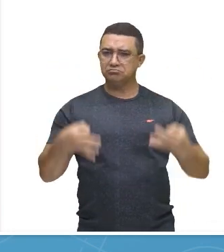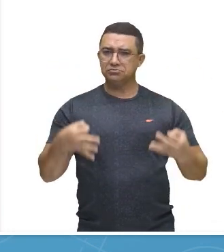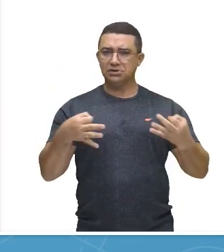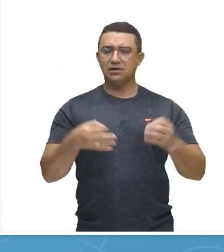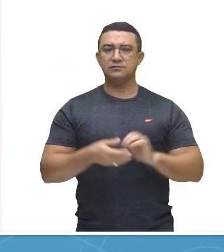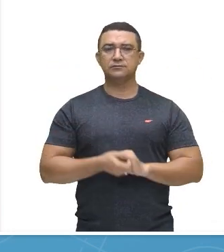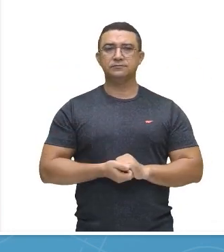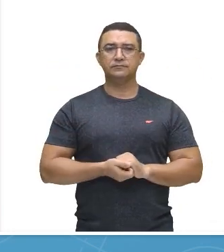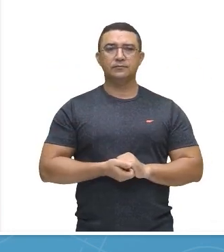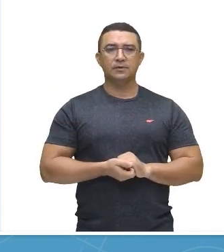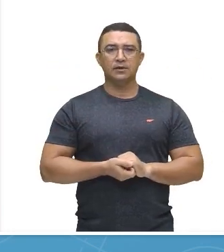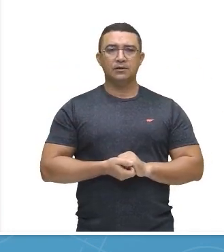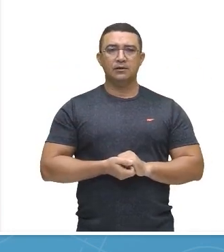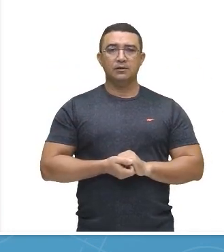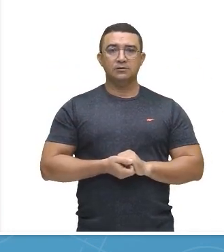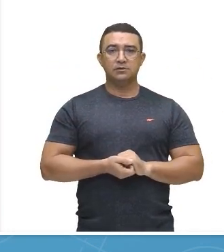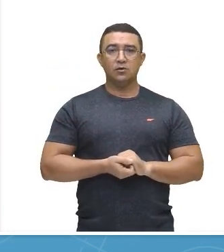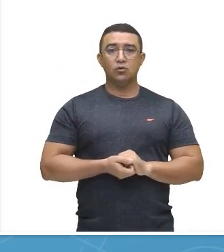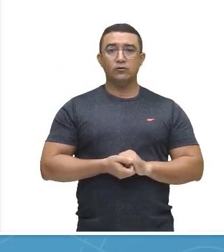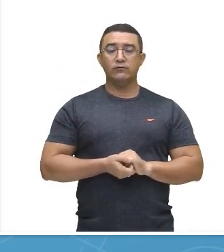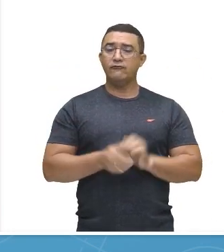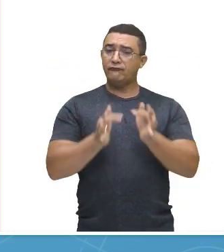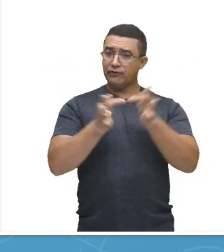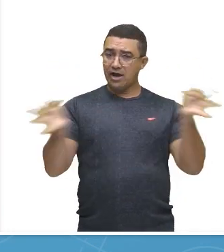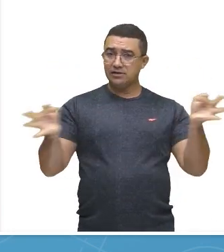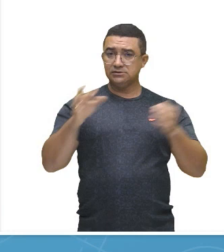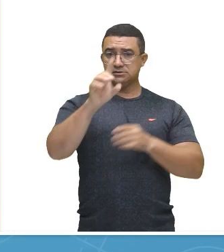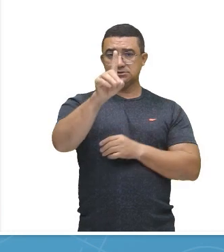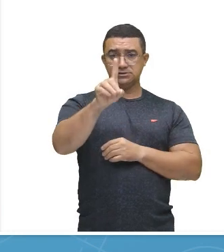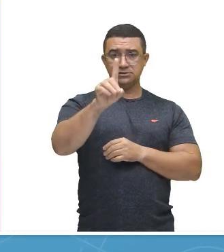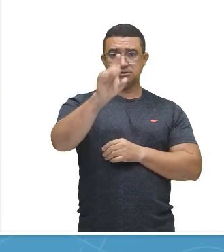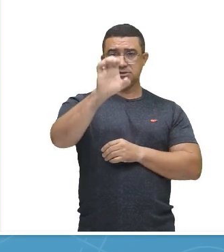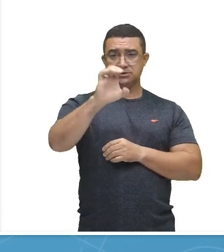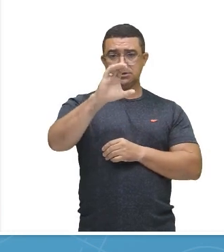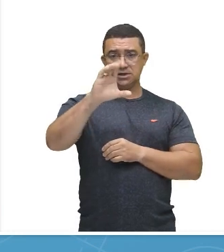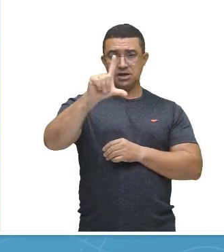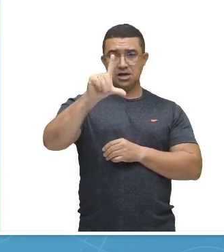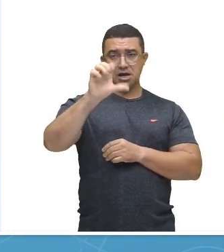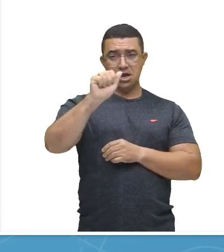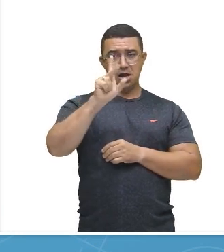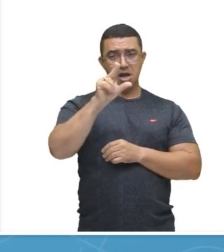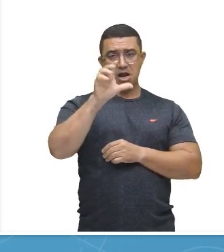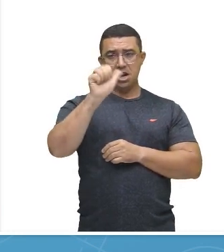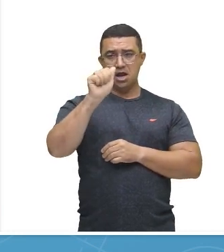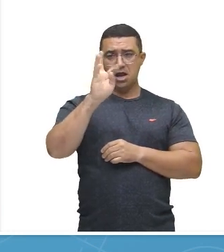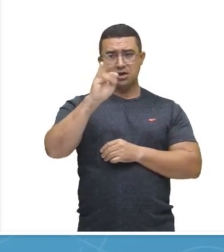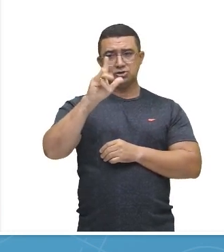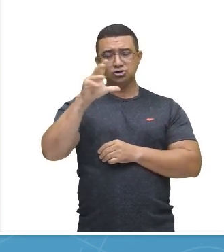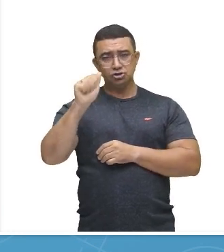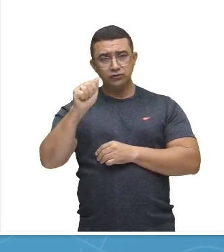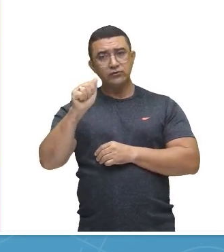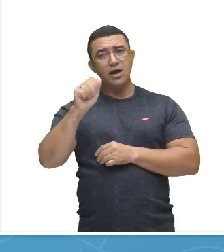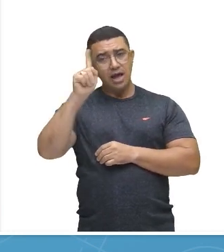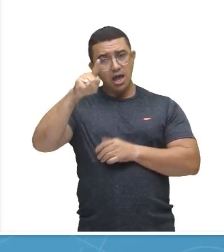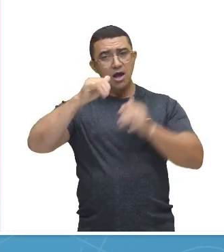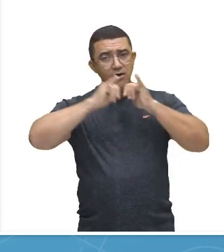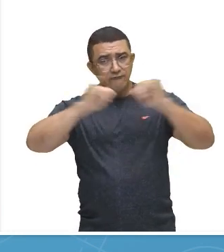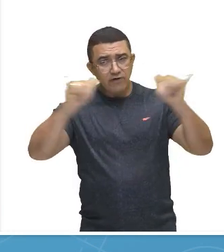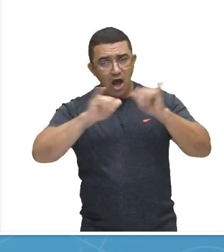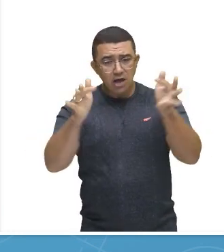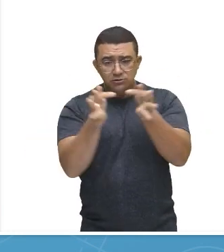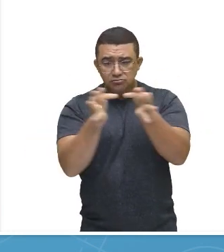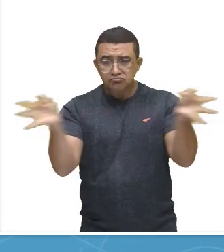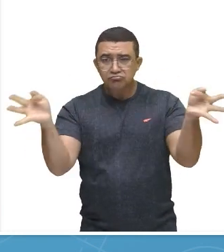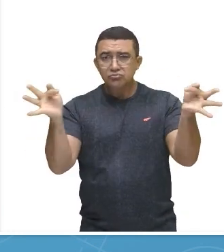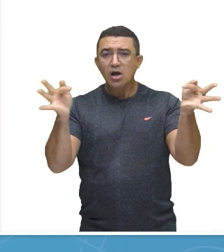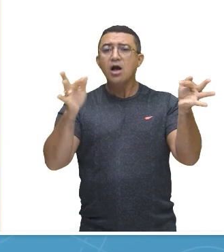A declarativa declara algo. Lógico, professor. Ah, professor, isso aí foi fácil para mim. Mas você lembrou também que a declarativa